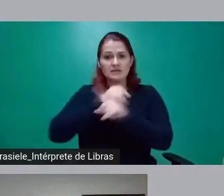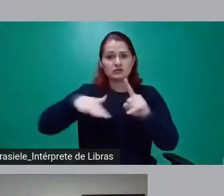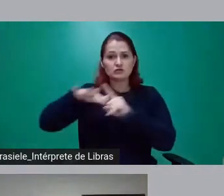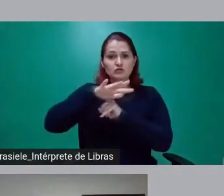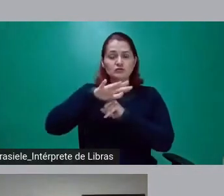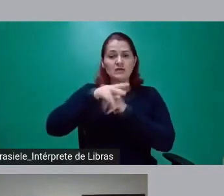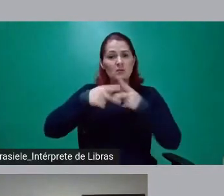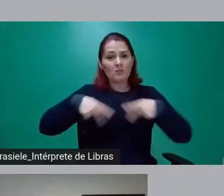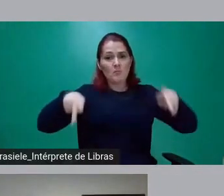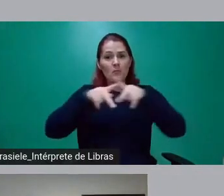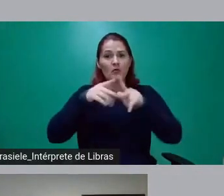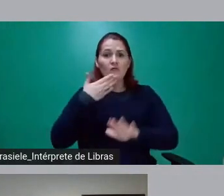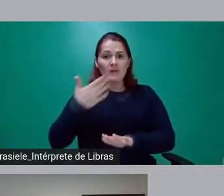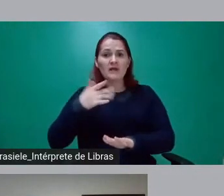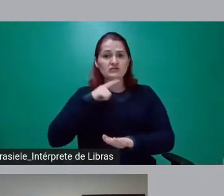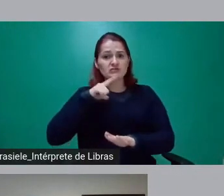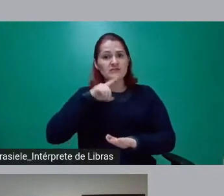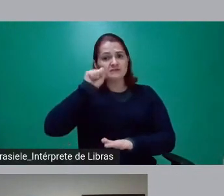É ilusão